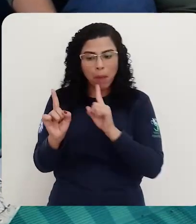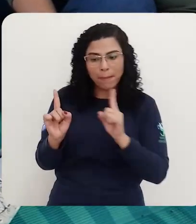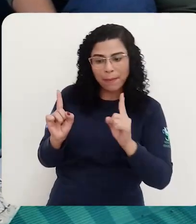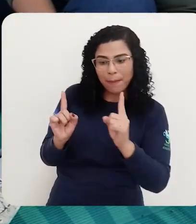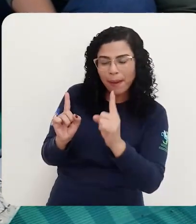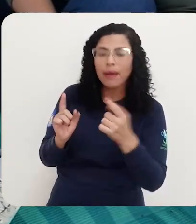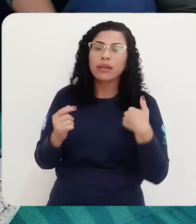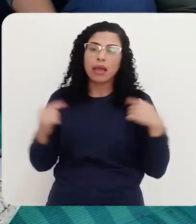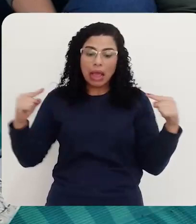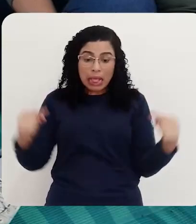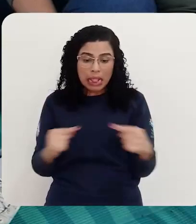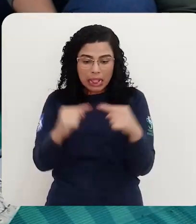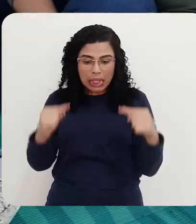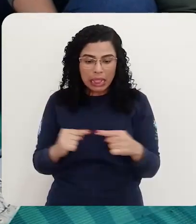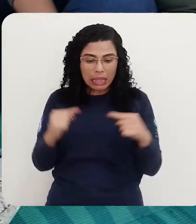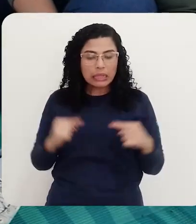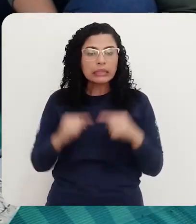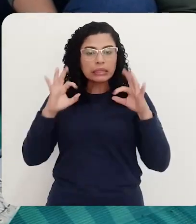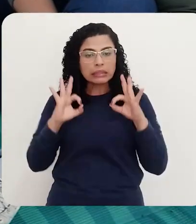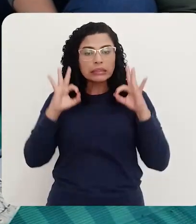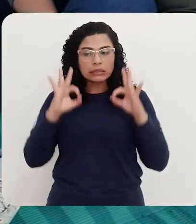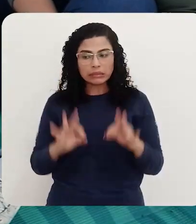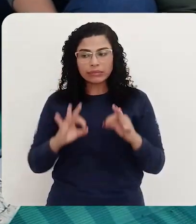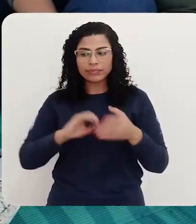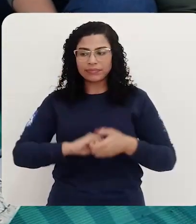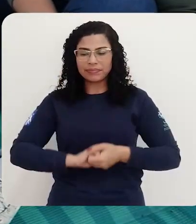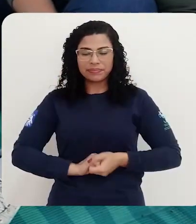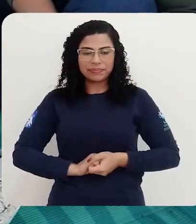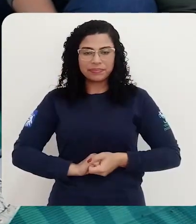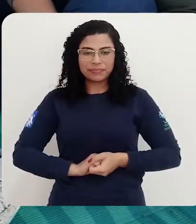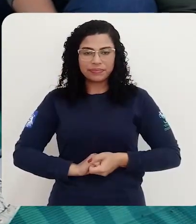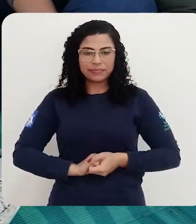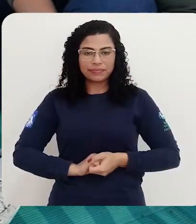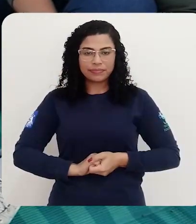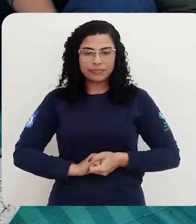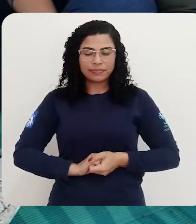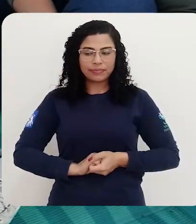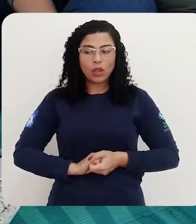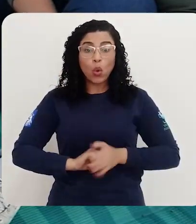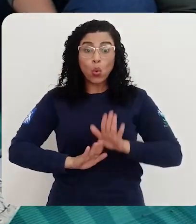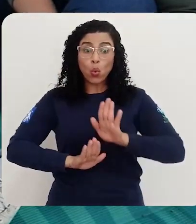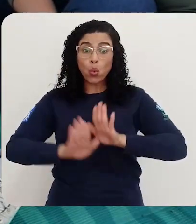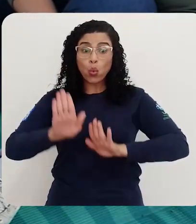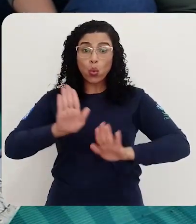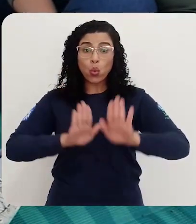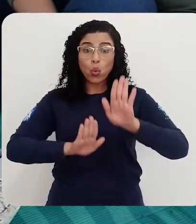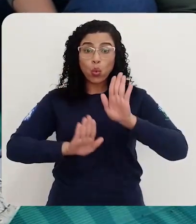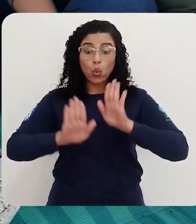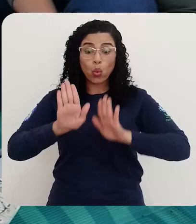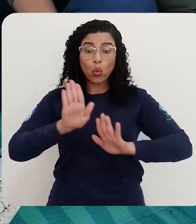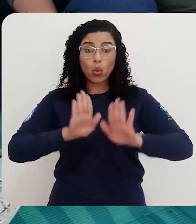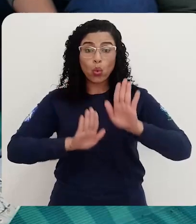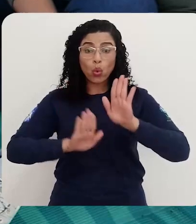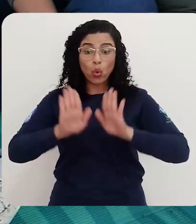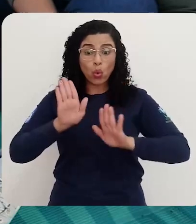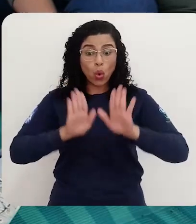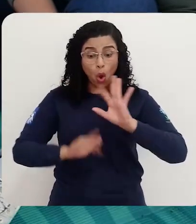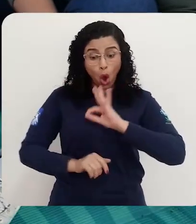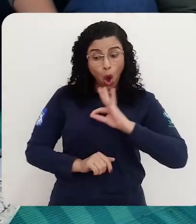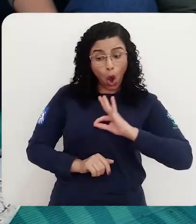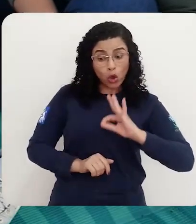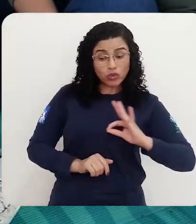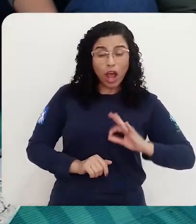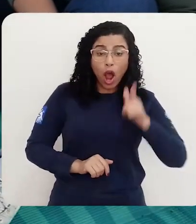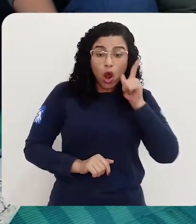tem que ligar suas pecinhas em cada ponto aqui, mas com muito cuidado para não permitir que